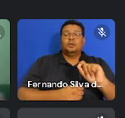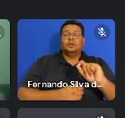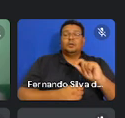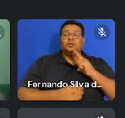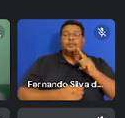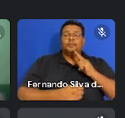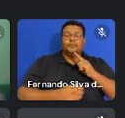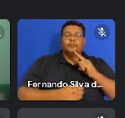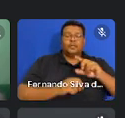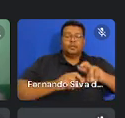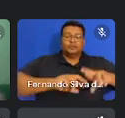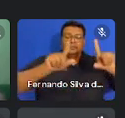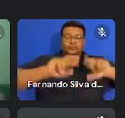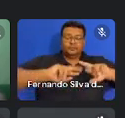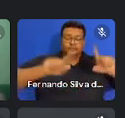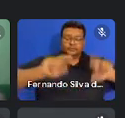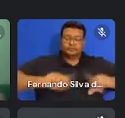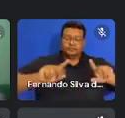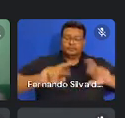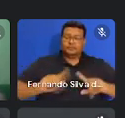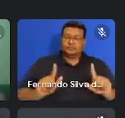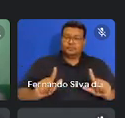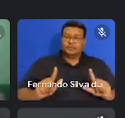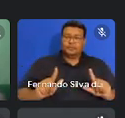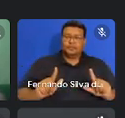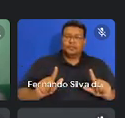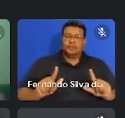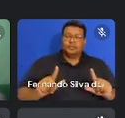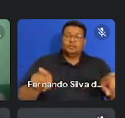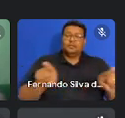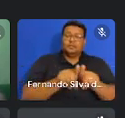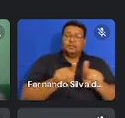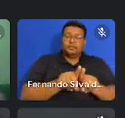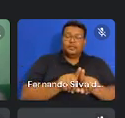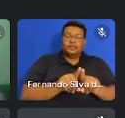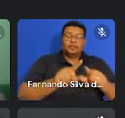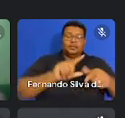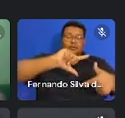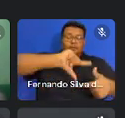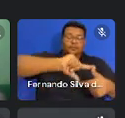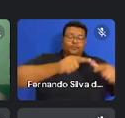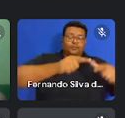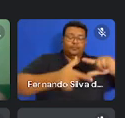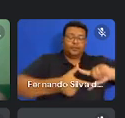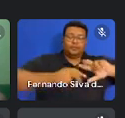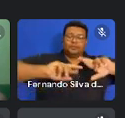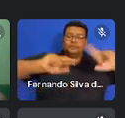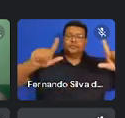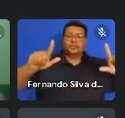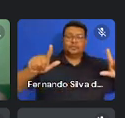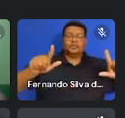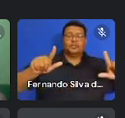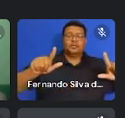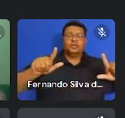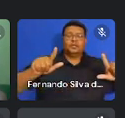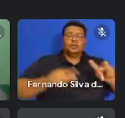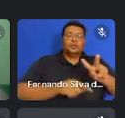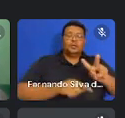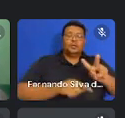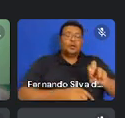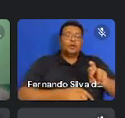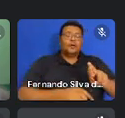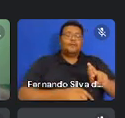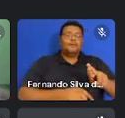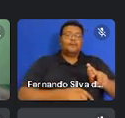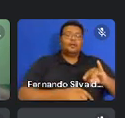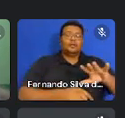ordens diferentes e polígonos diferentes ao redor de vértices diferentes. Então, para cada